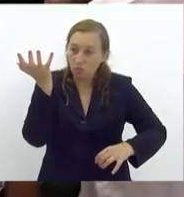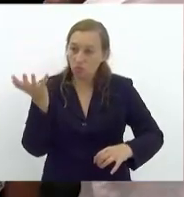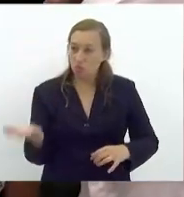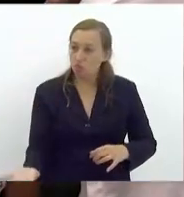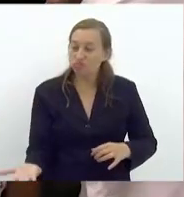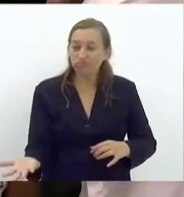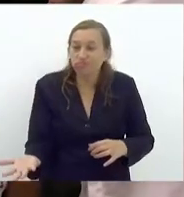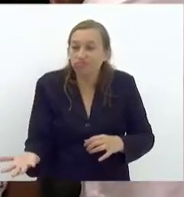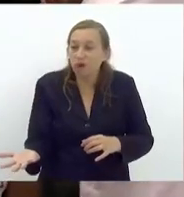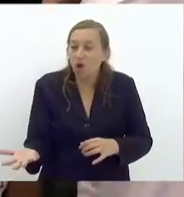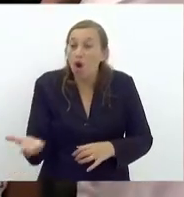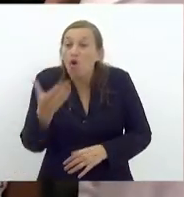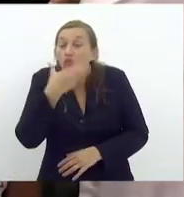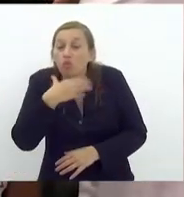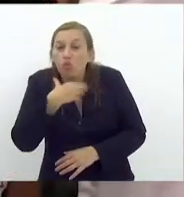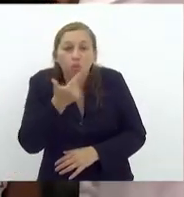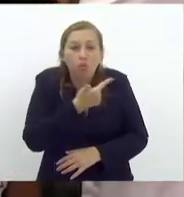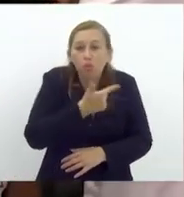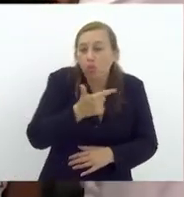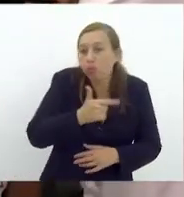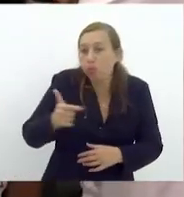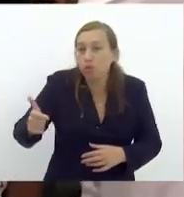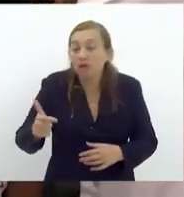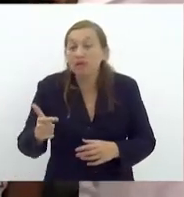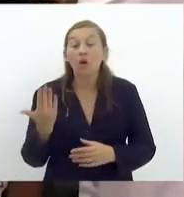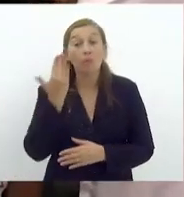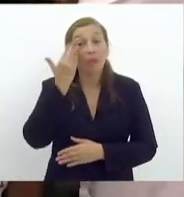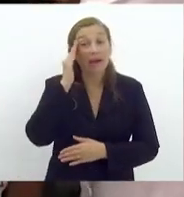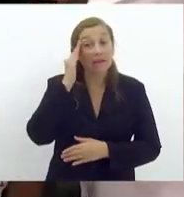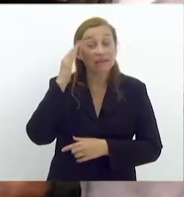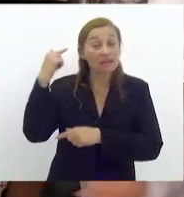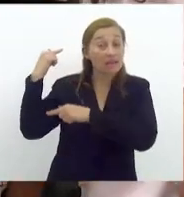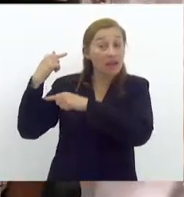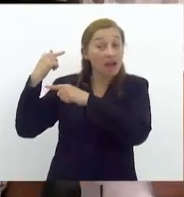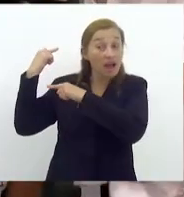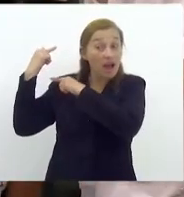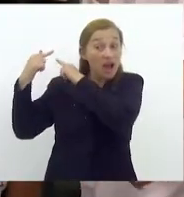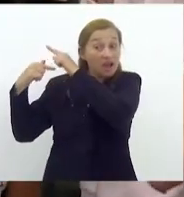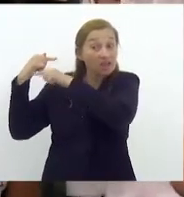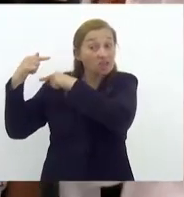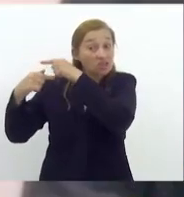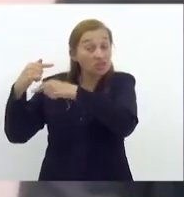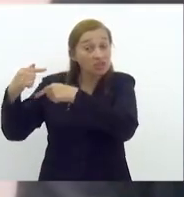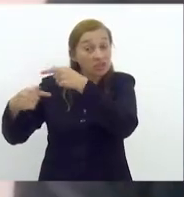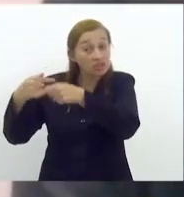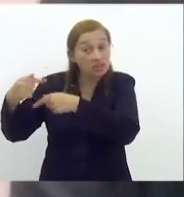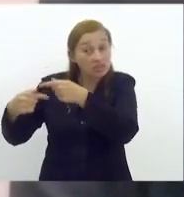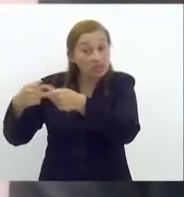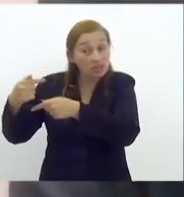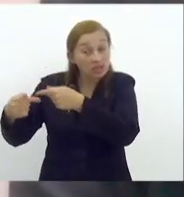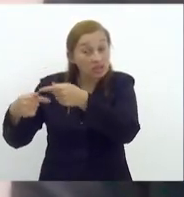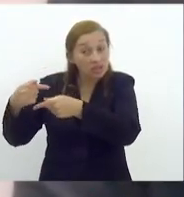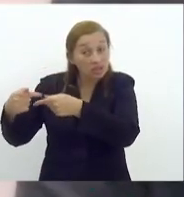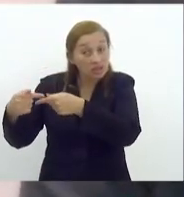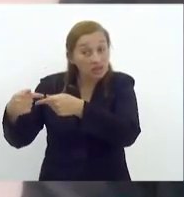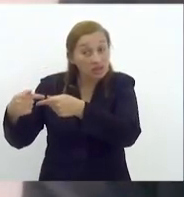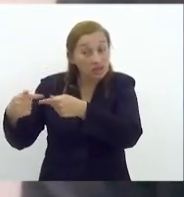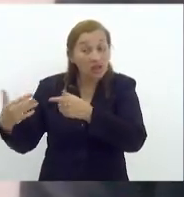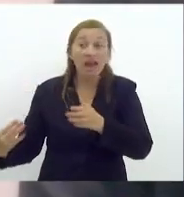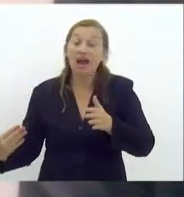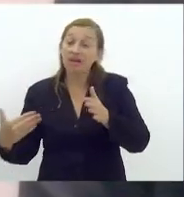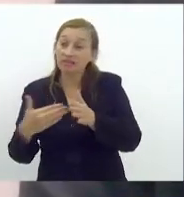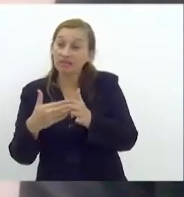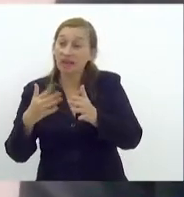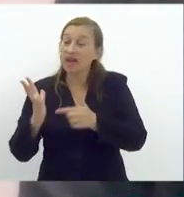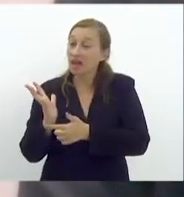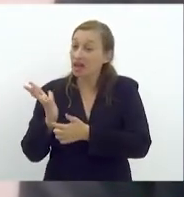dá folha então para a gente entender da ancestralidade das nossas terras até ancestralidade do próprio hip hop